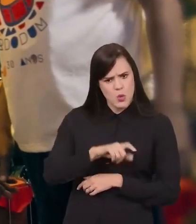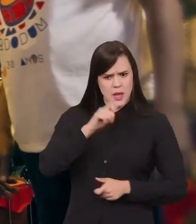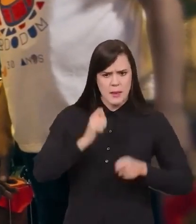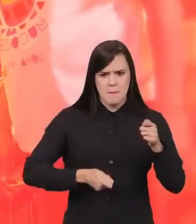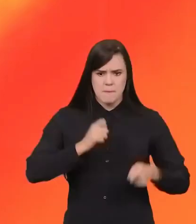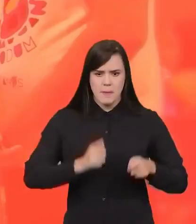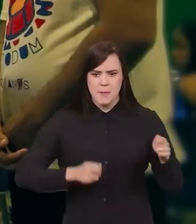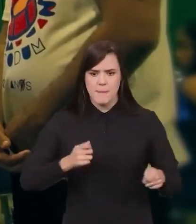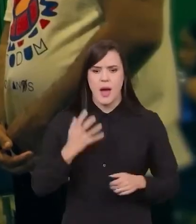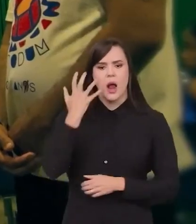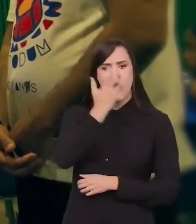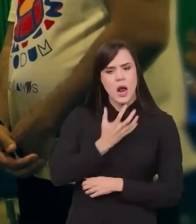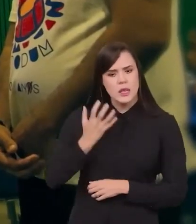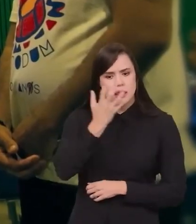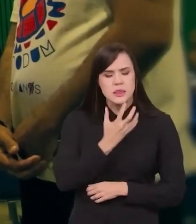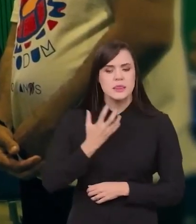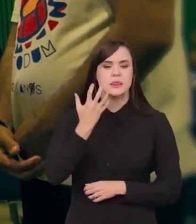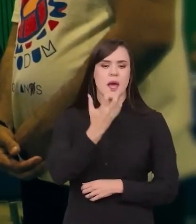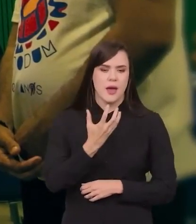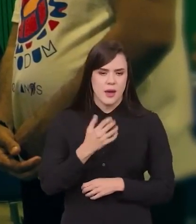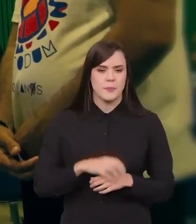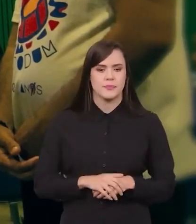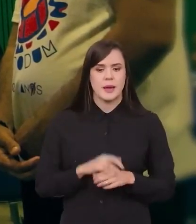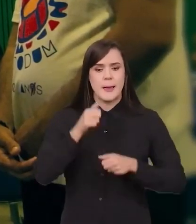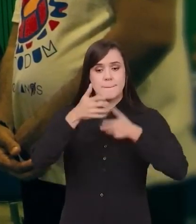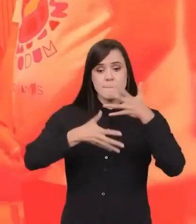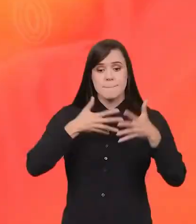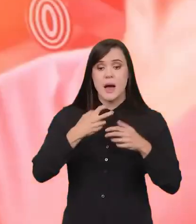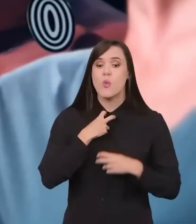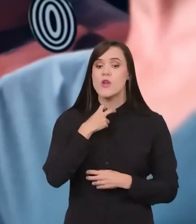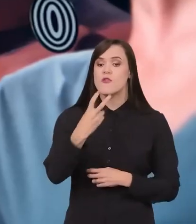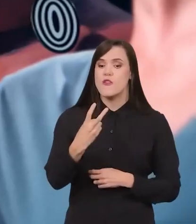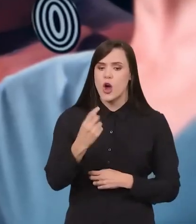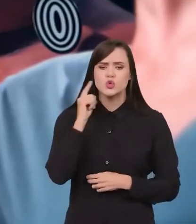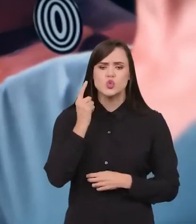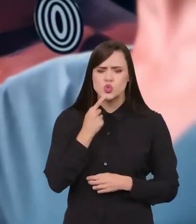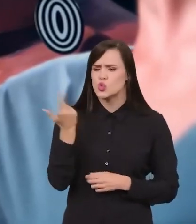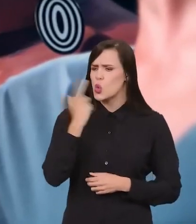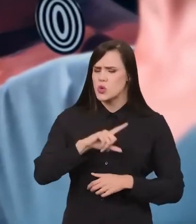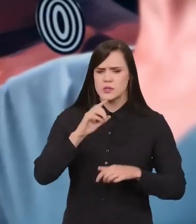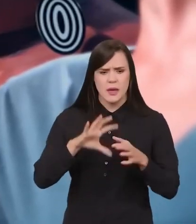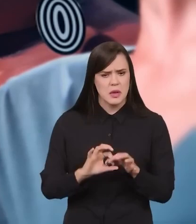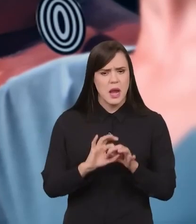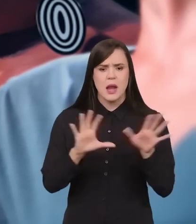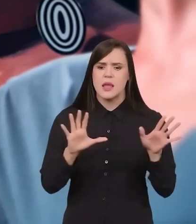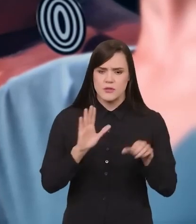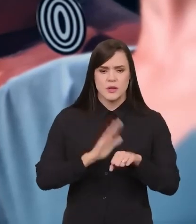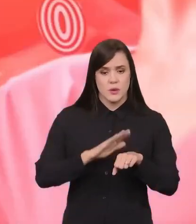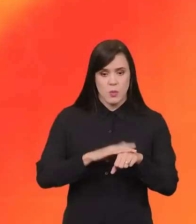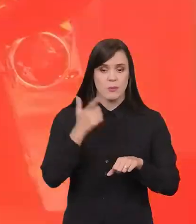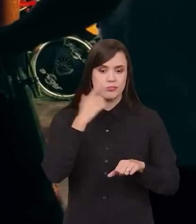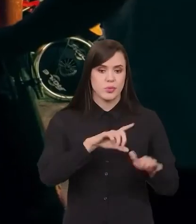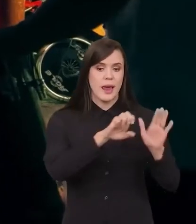tocar, cantar com mão e com voz, ele pode fazer o que ele quiser. A gente sobrevive muito com o